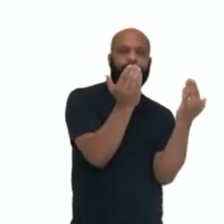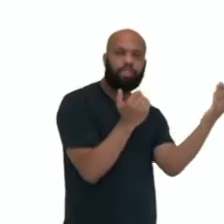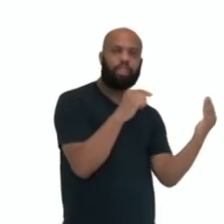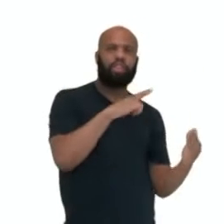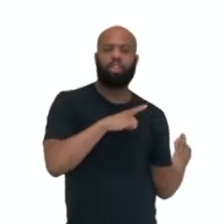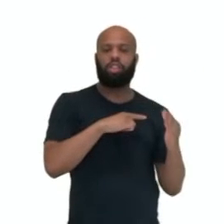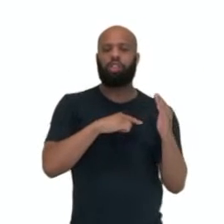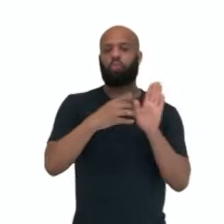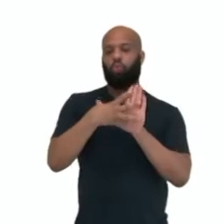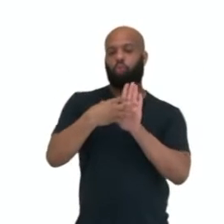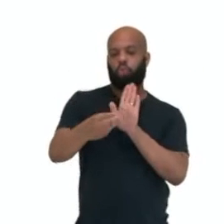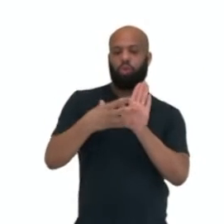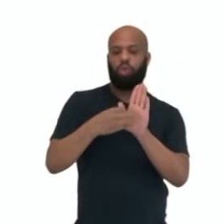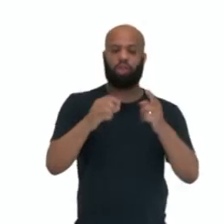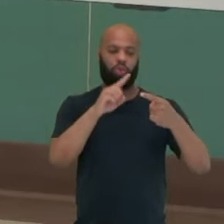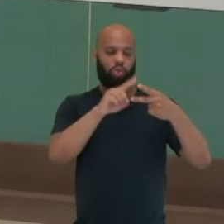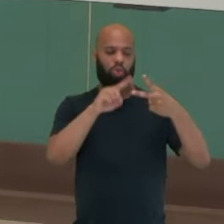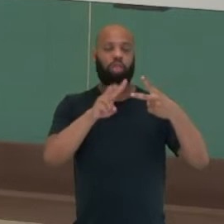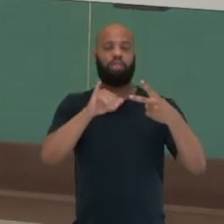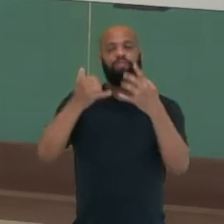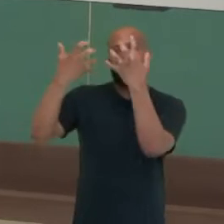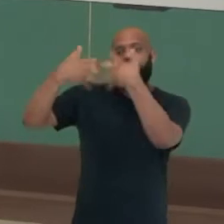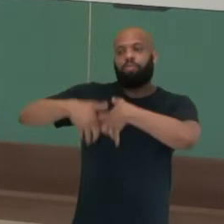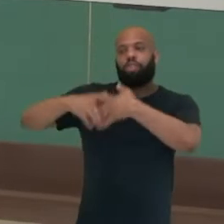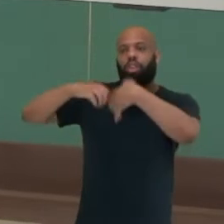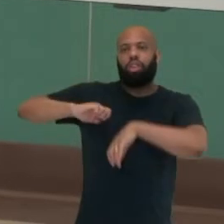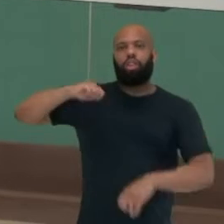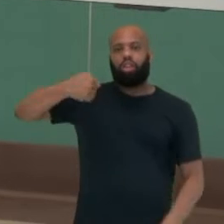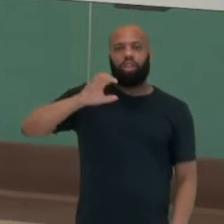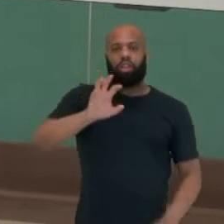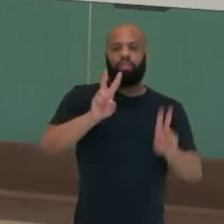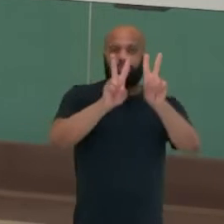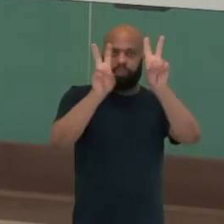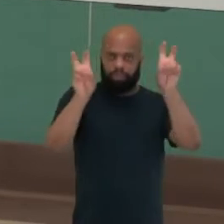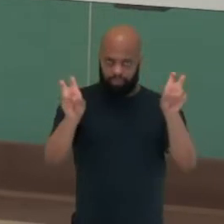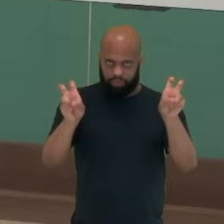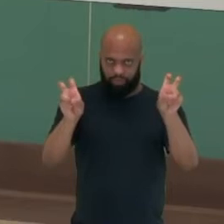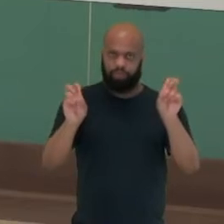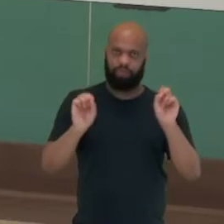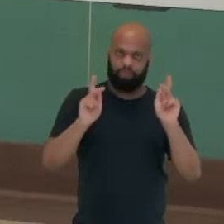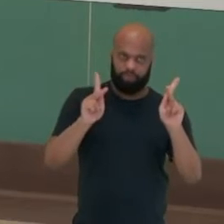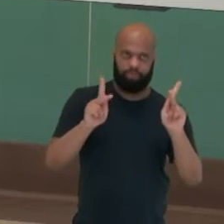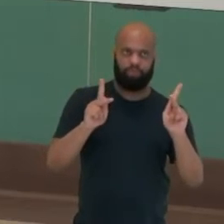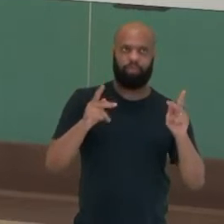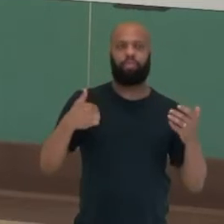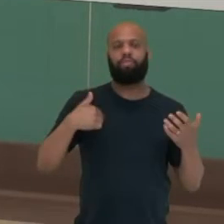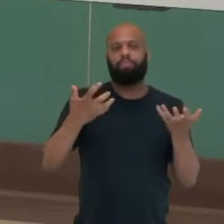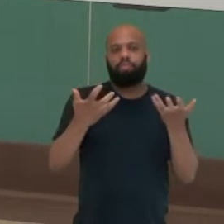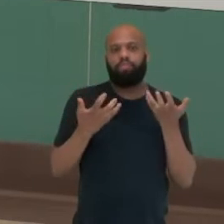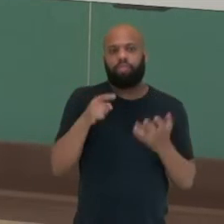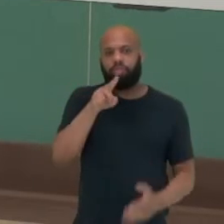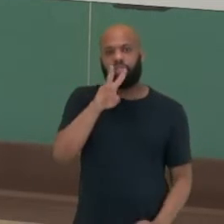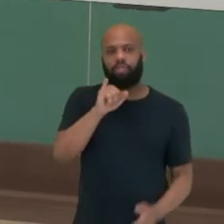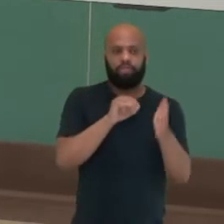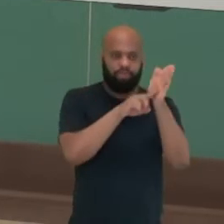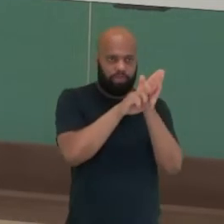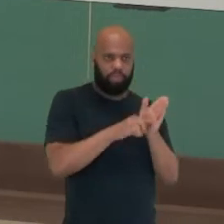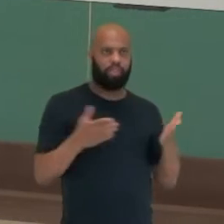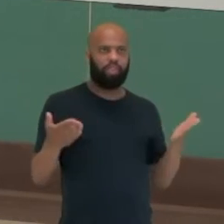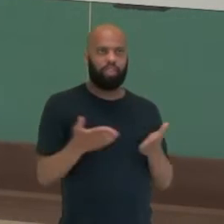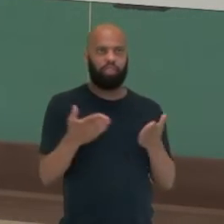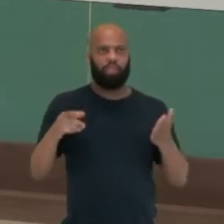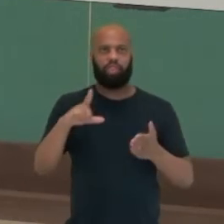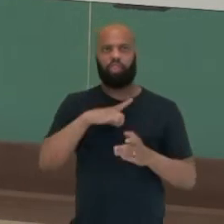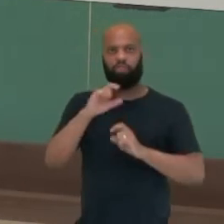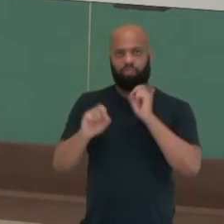os modelos e refletirem sobre este tema, sobre este assunto. E aí, eu quero então que vocês pesquisem sobre